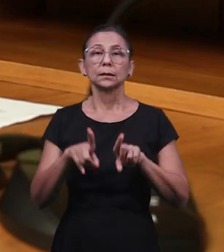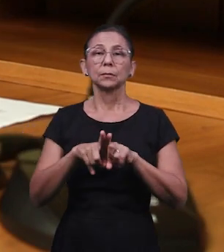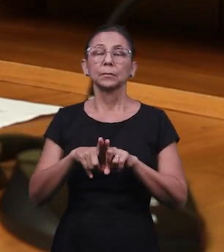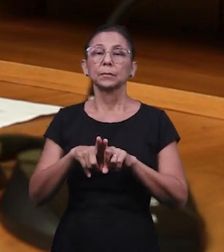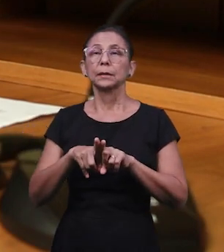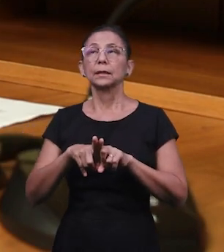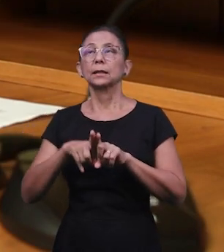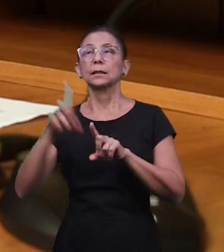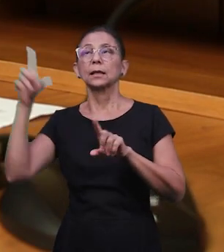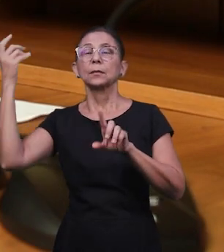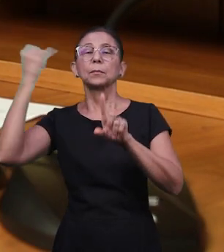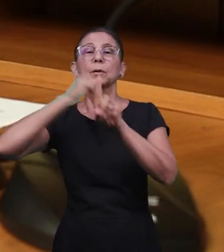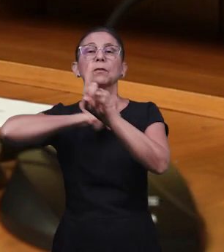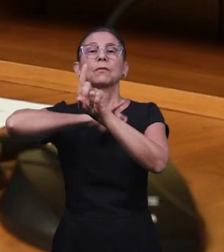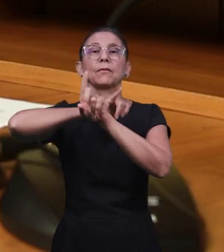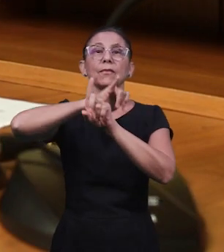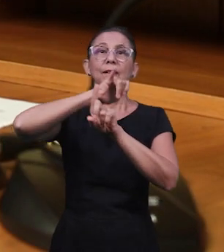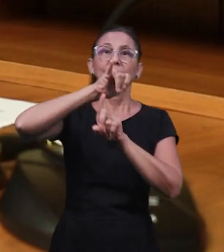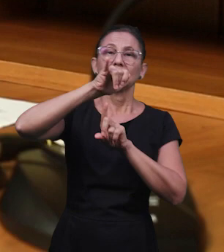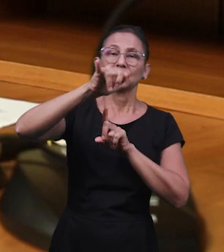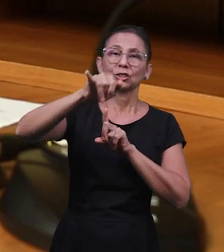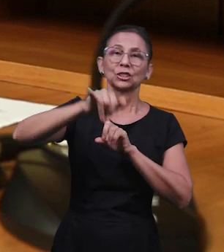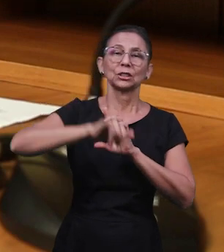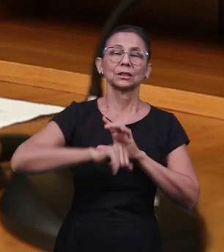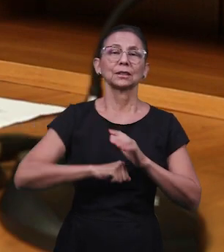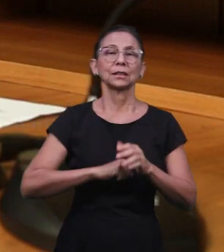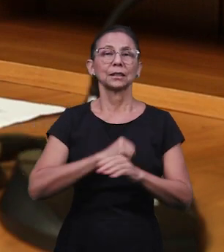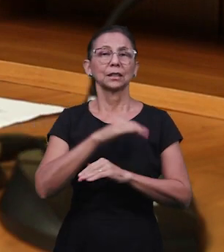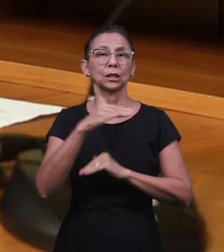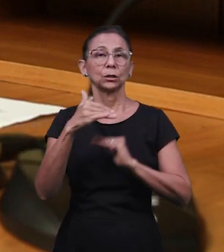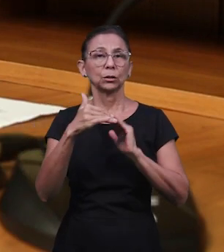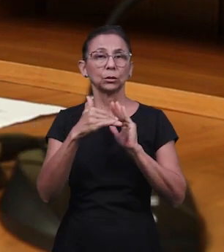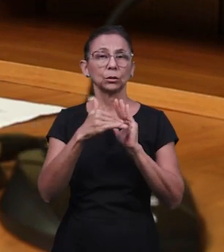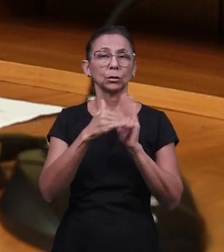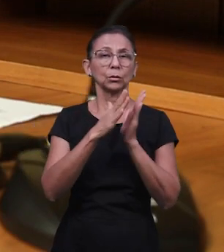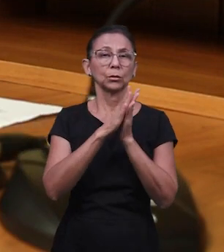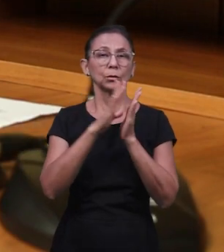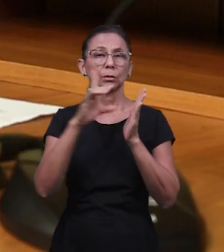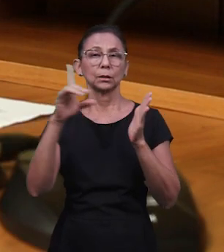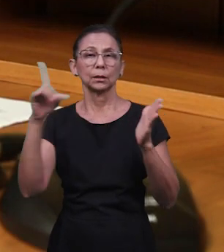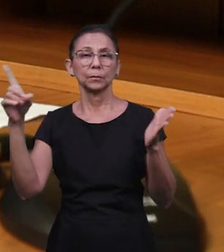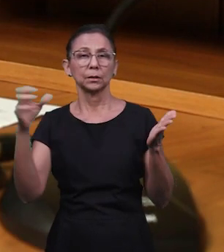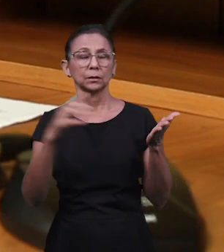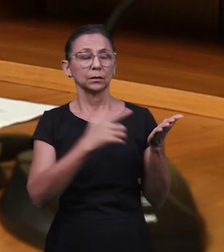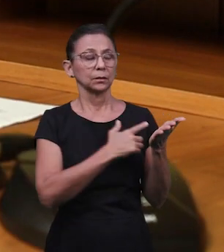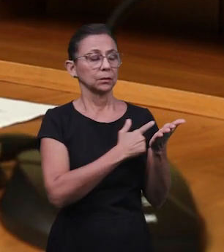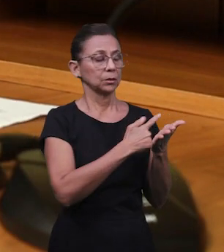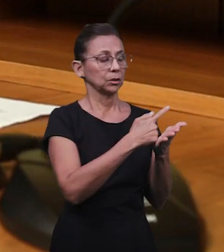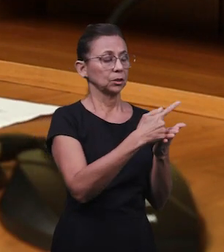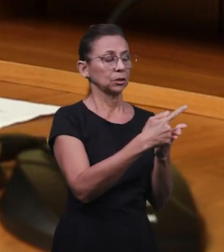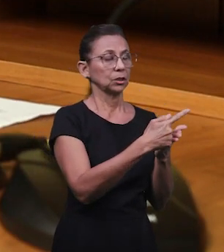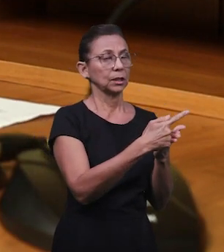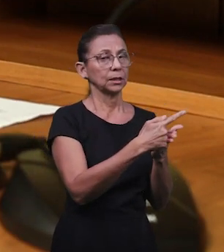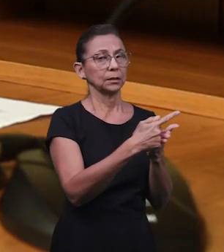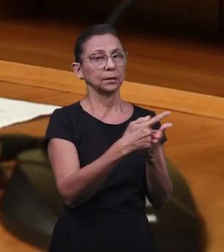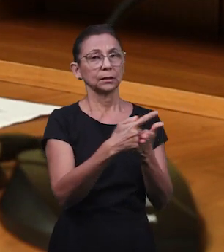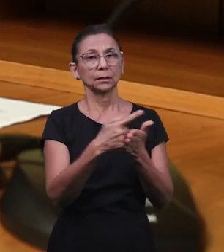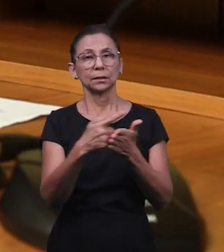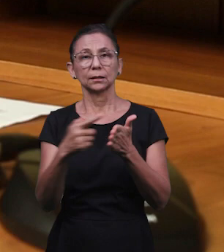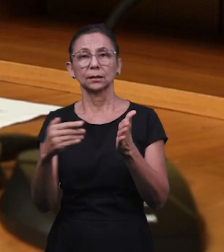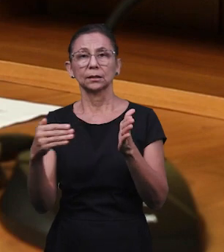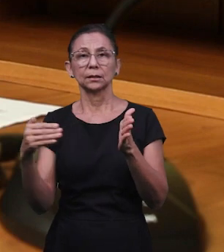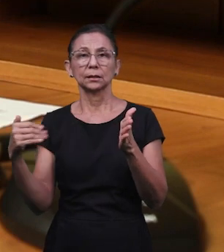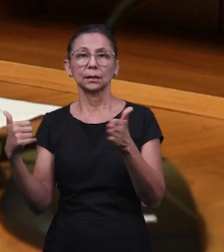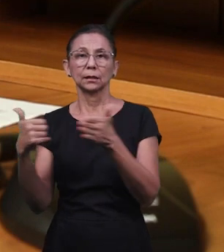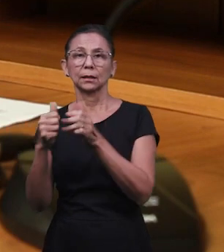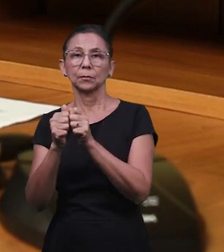profetizada, por isso que é o profético, né? Ela está profetizada em toda a Bíblia. Não só no Novo Testamento, em toda a